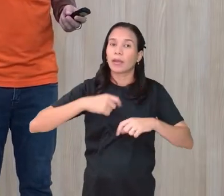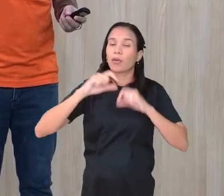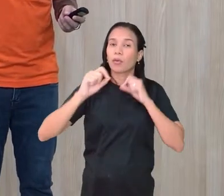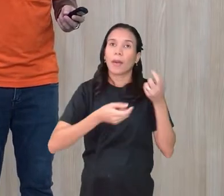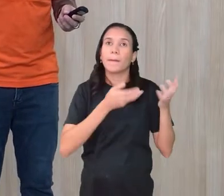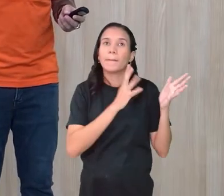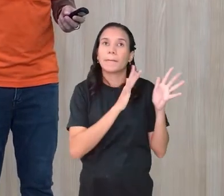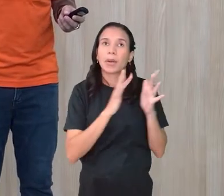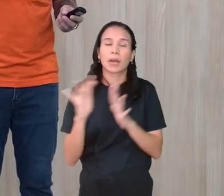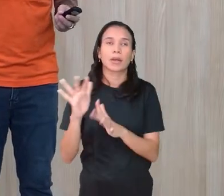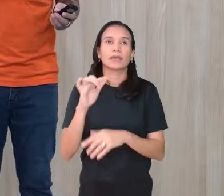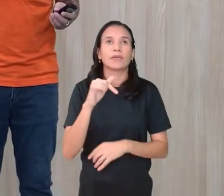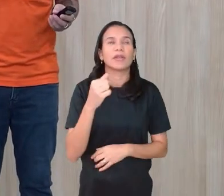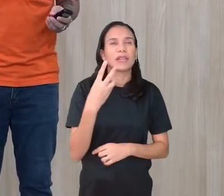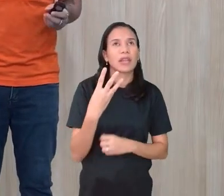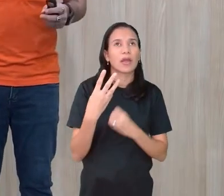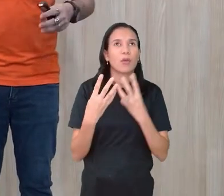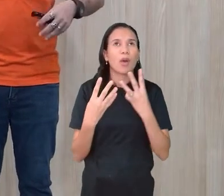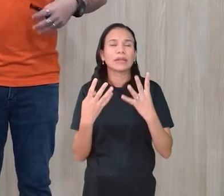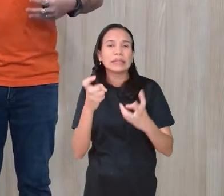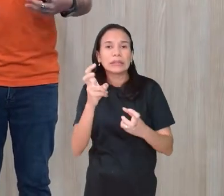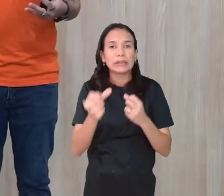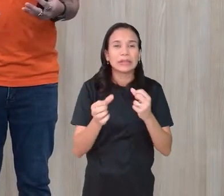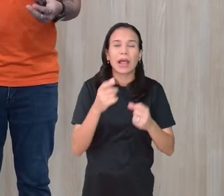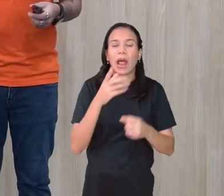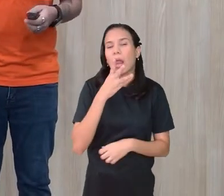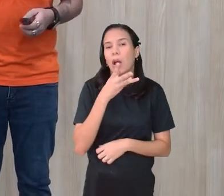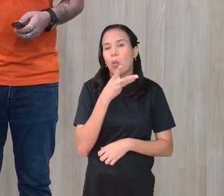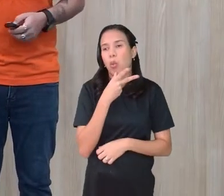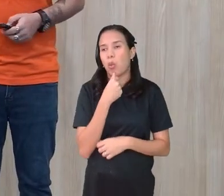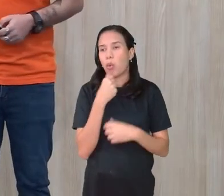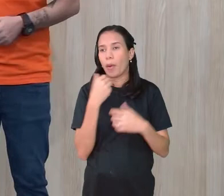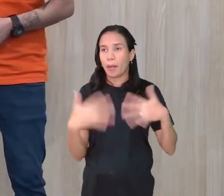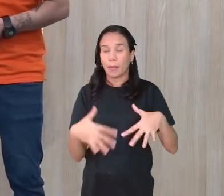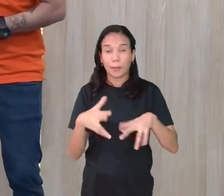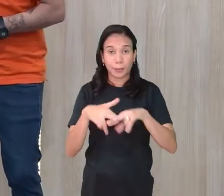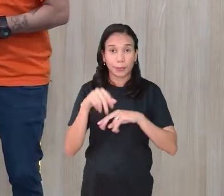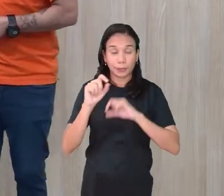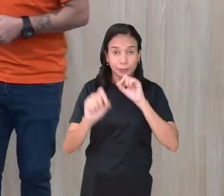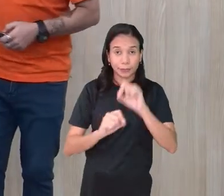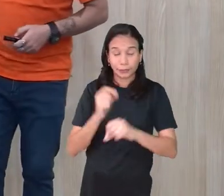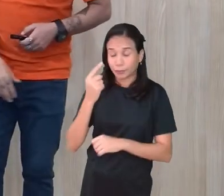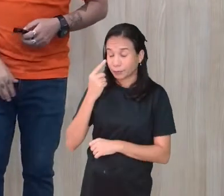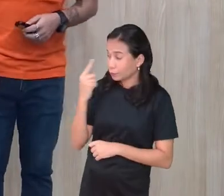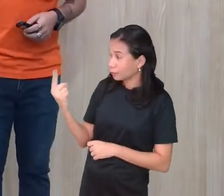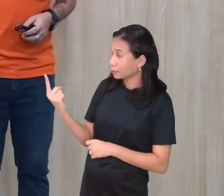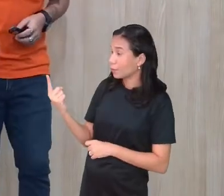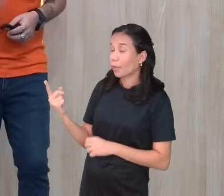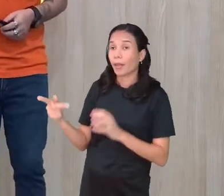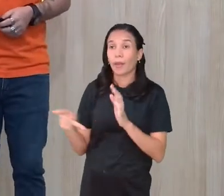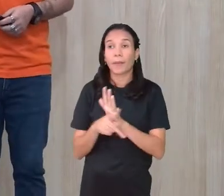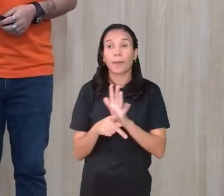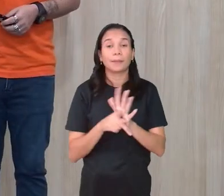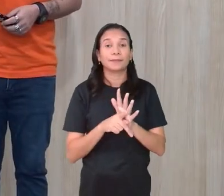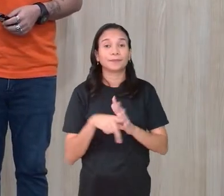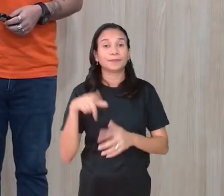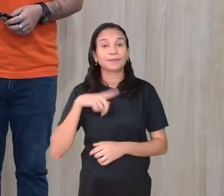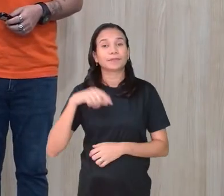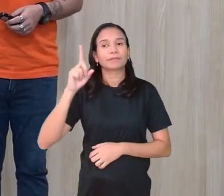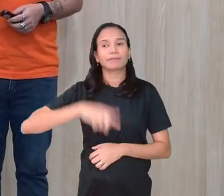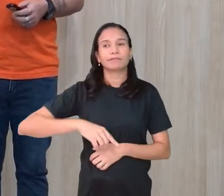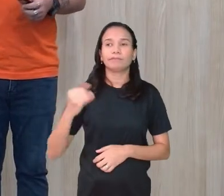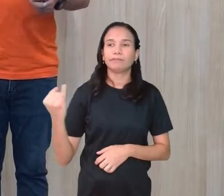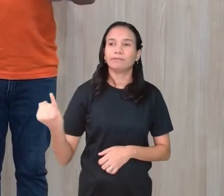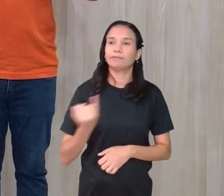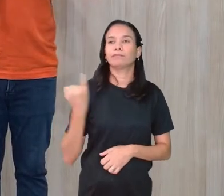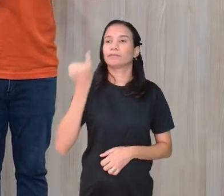todos eles, 7 vezes 3, 4, 5, isso daria muito mais trabalho. Então, por isso que a tabuada da multiplicação, ela é